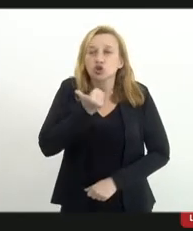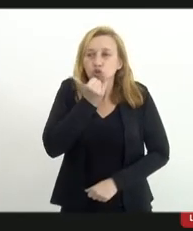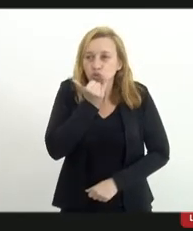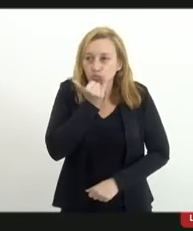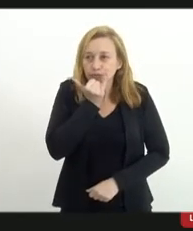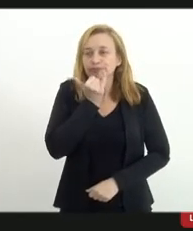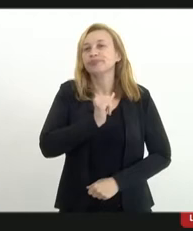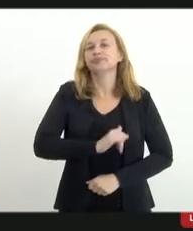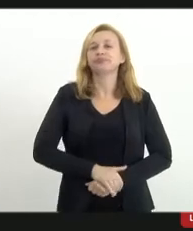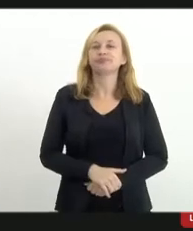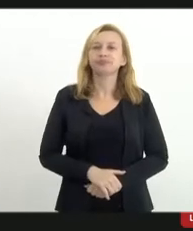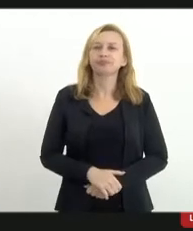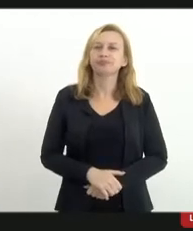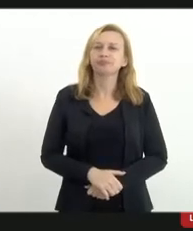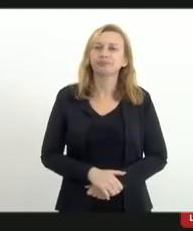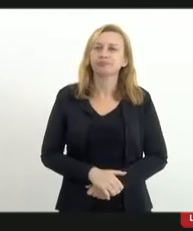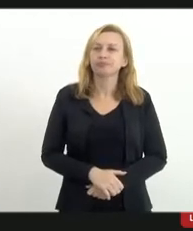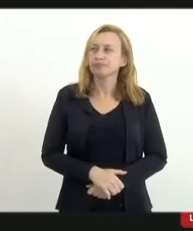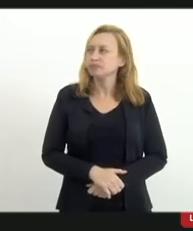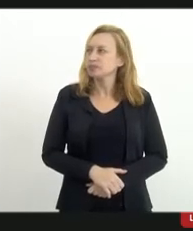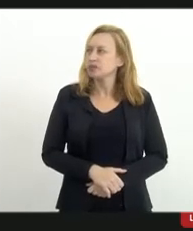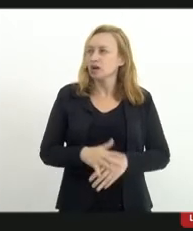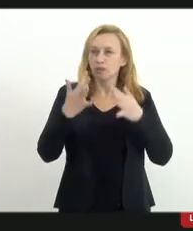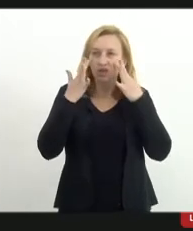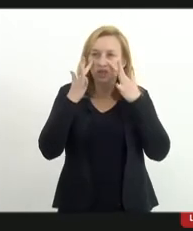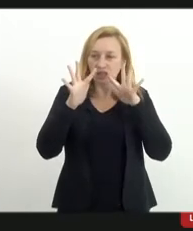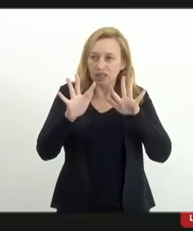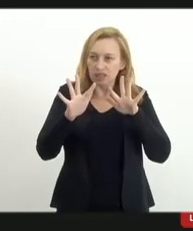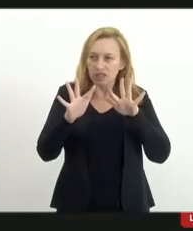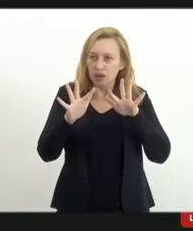Desculpe, eu prestei atenção